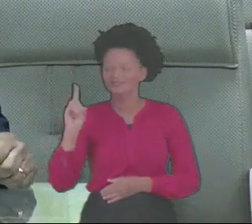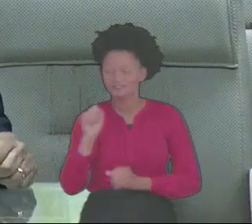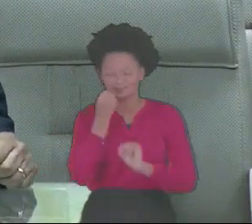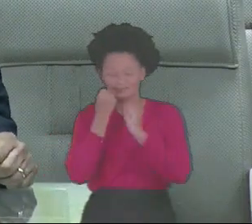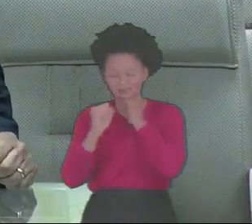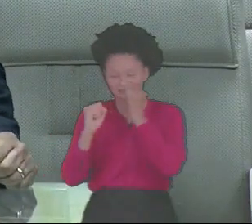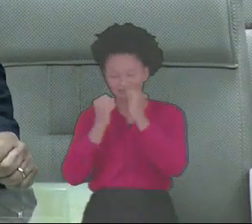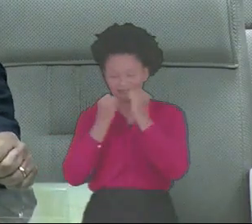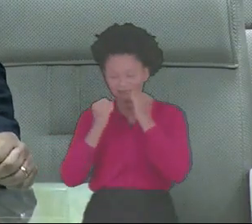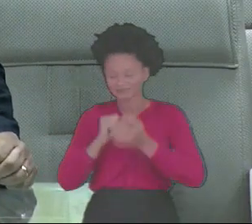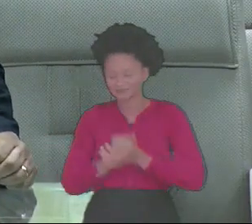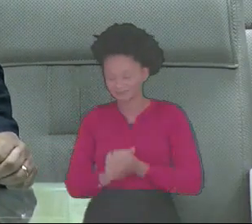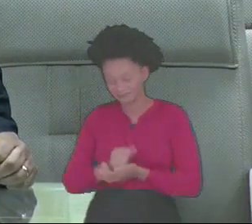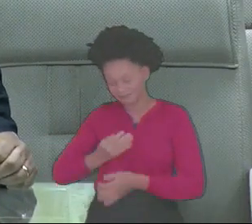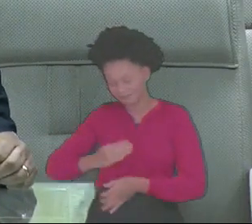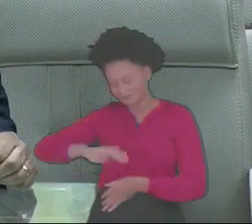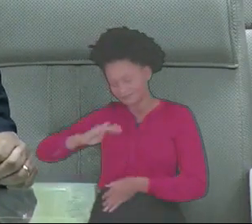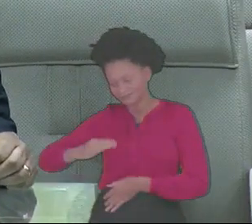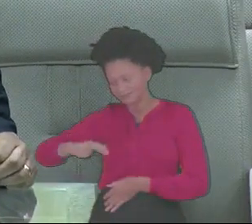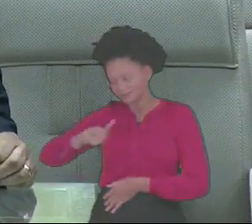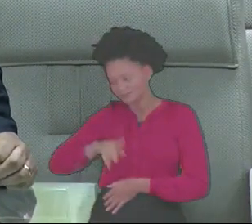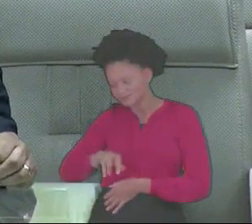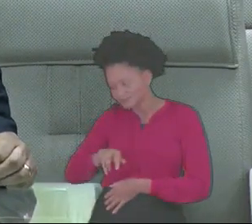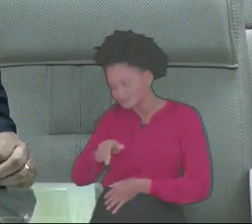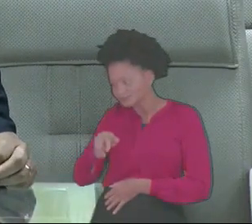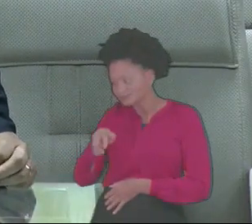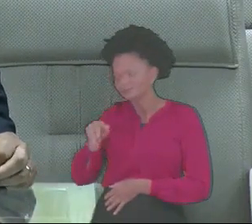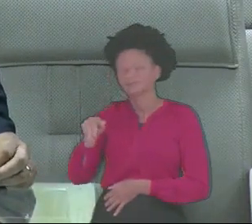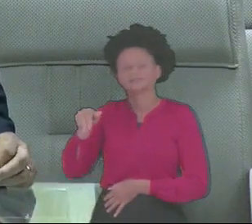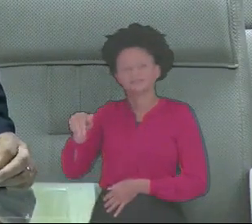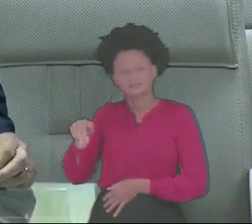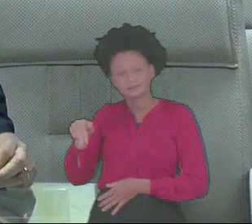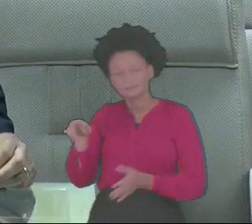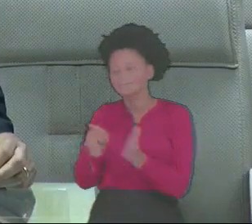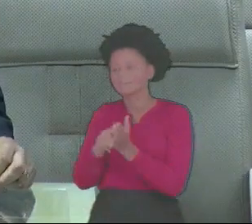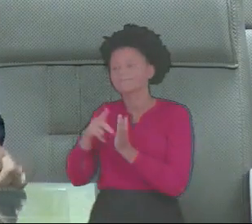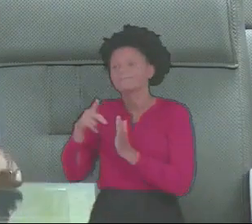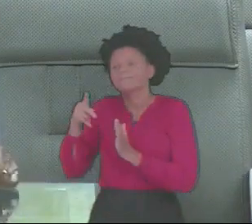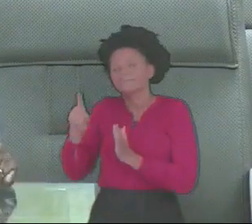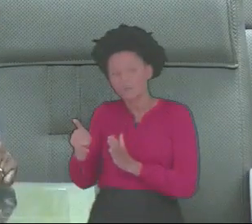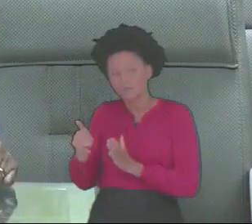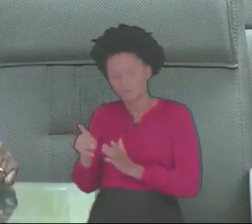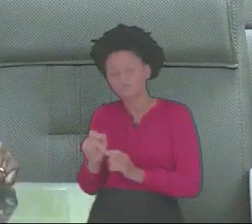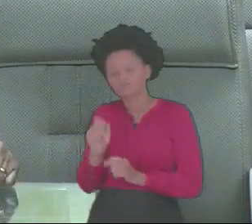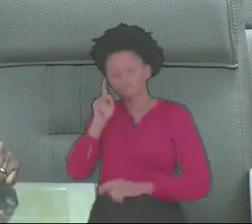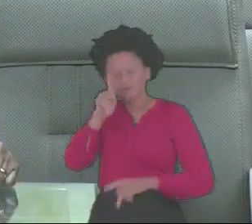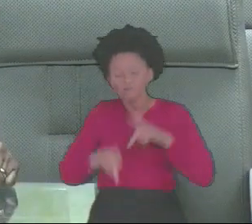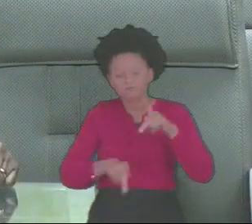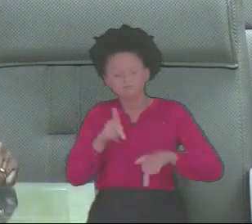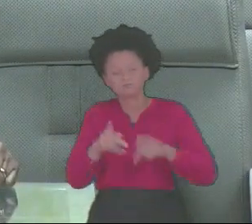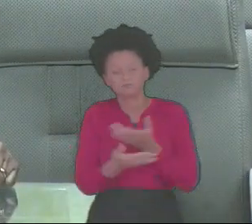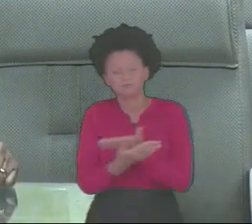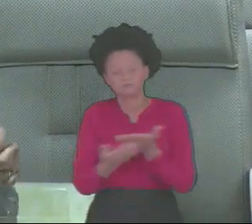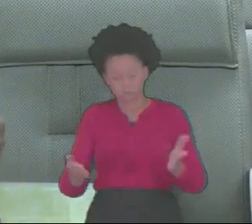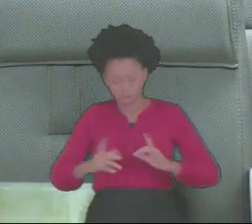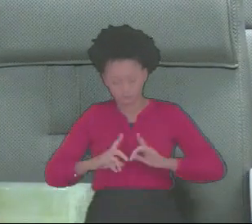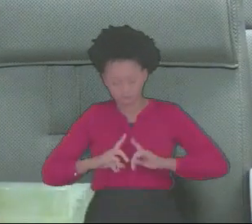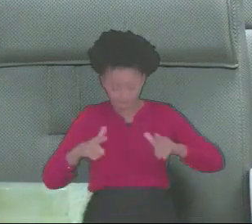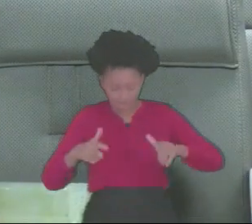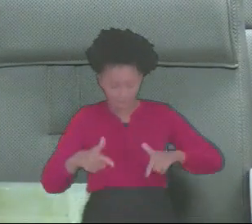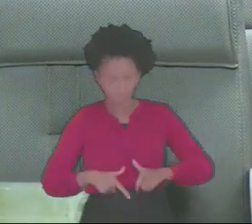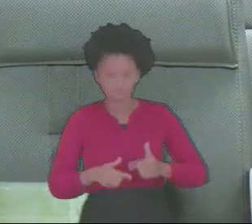degraus traz os grandes feitos que Deus fez na vida do povo de Israel e o povo de Israel